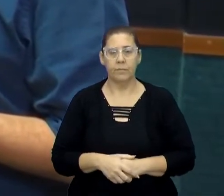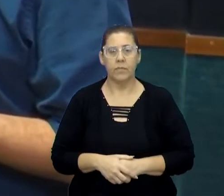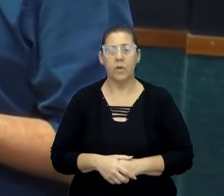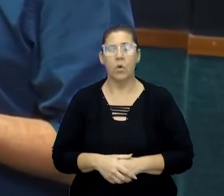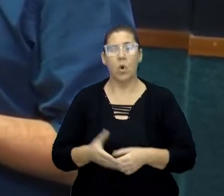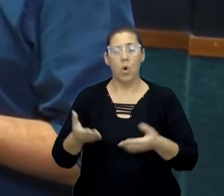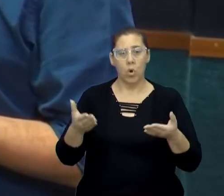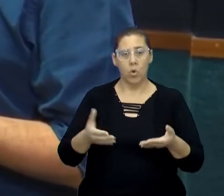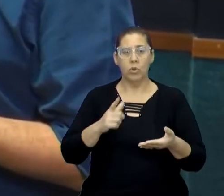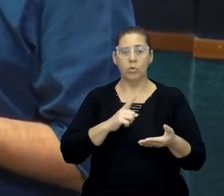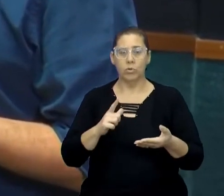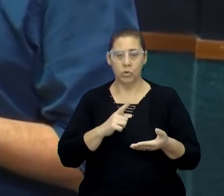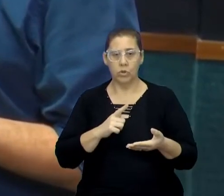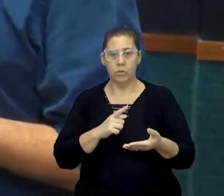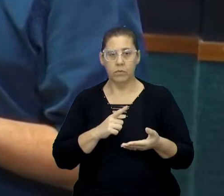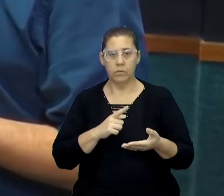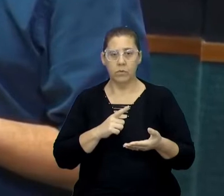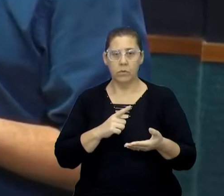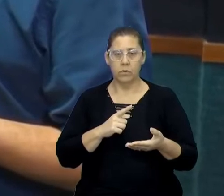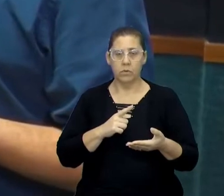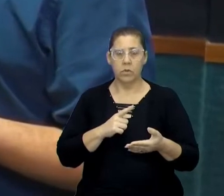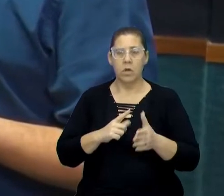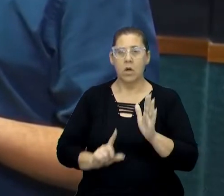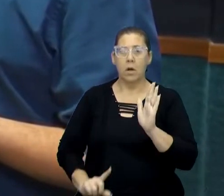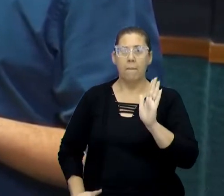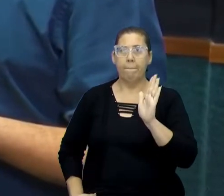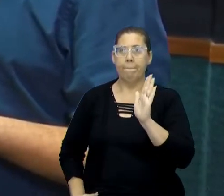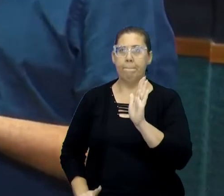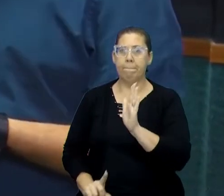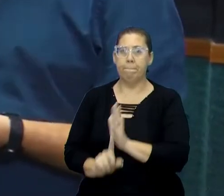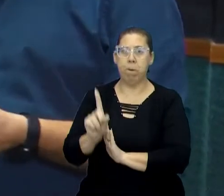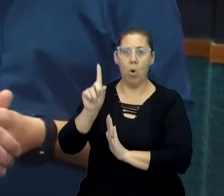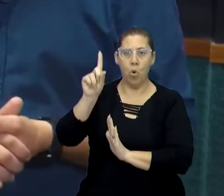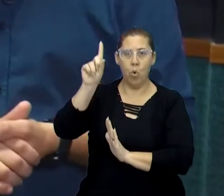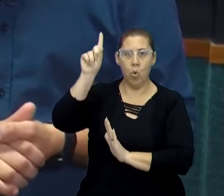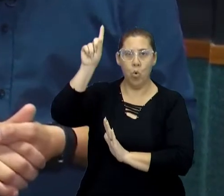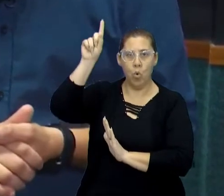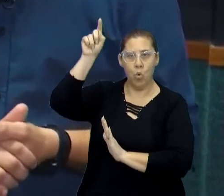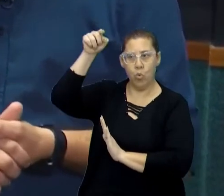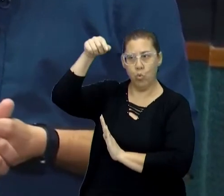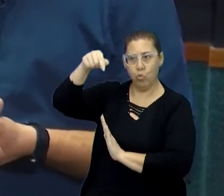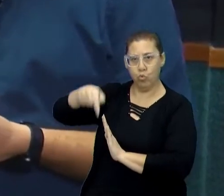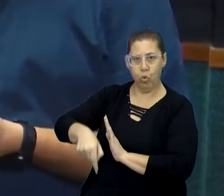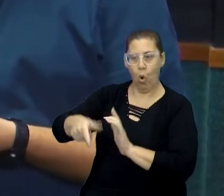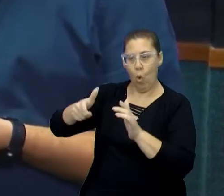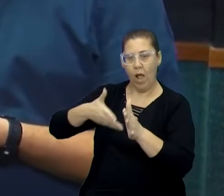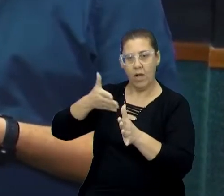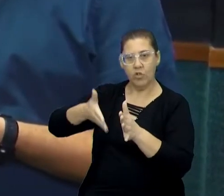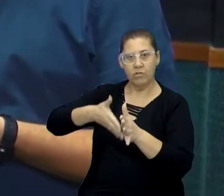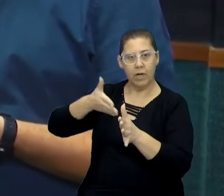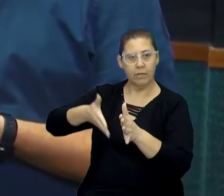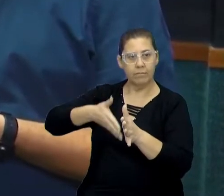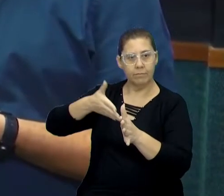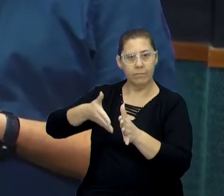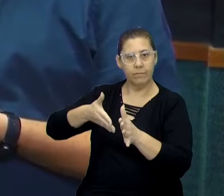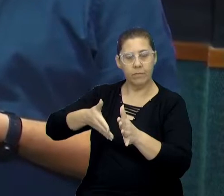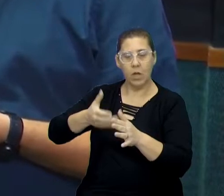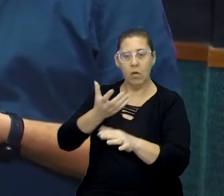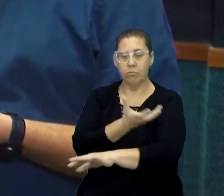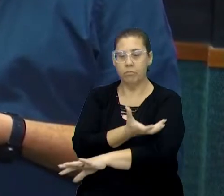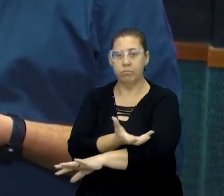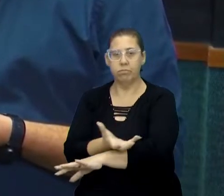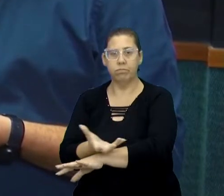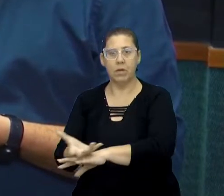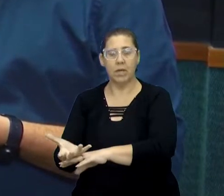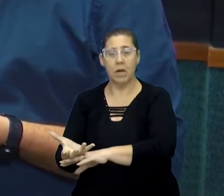que hoje chegou um míssil que caiu numa estação de trem na Ucrânia e o míssil está em cima da grama e a grama